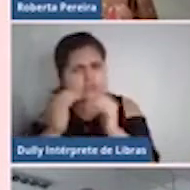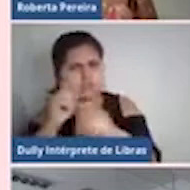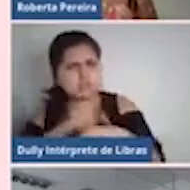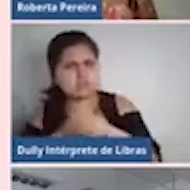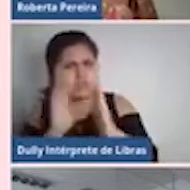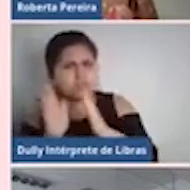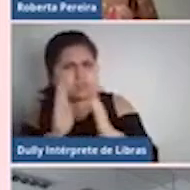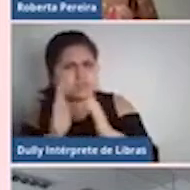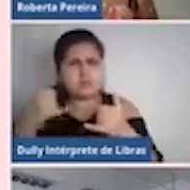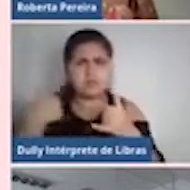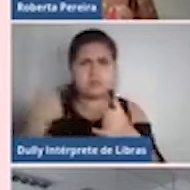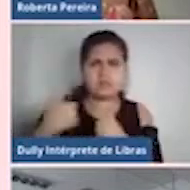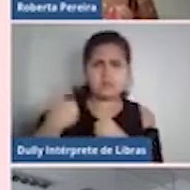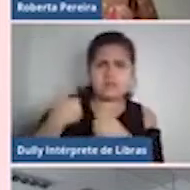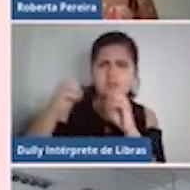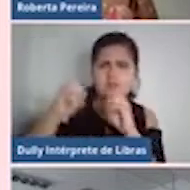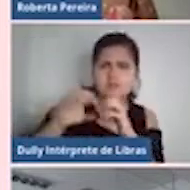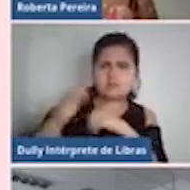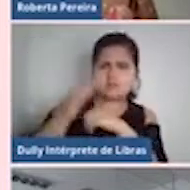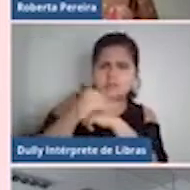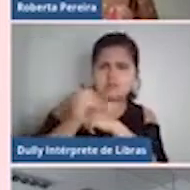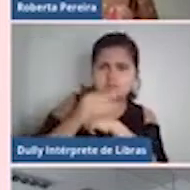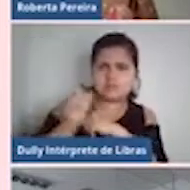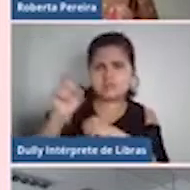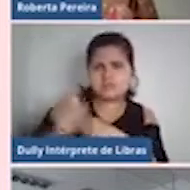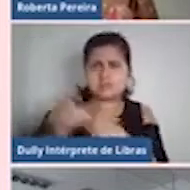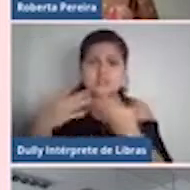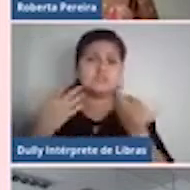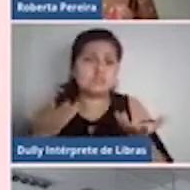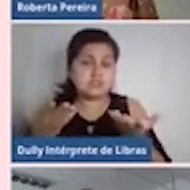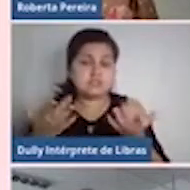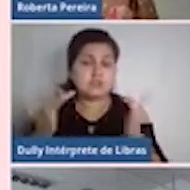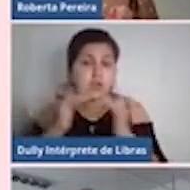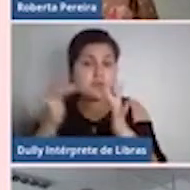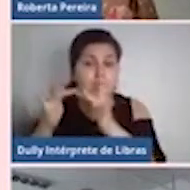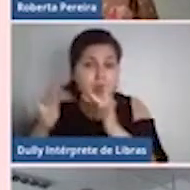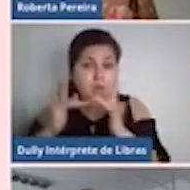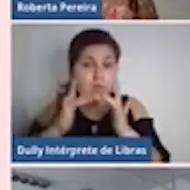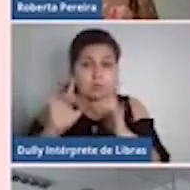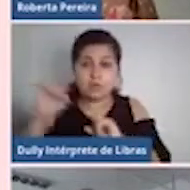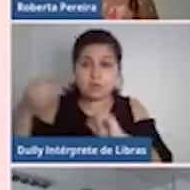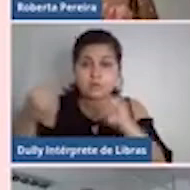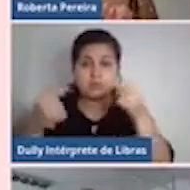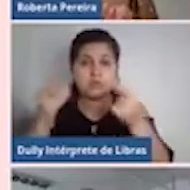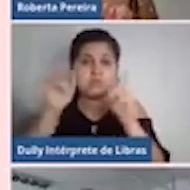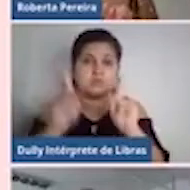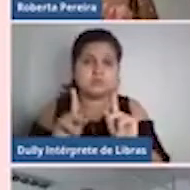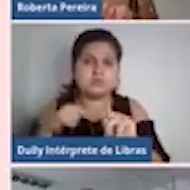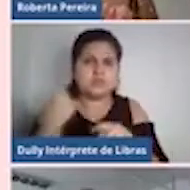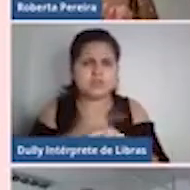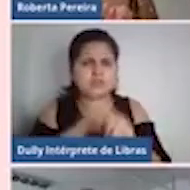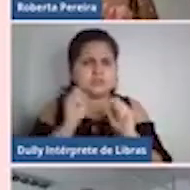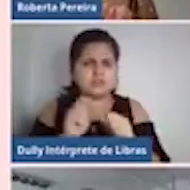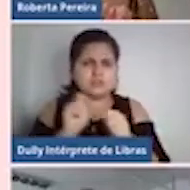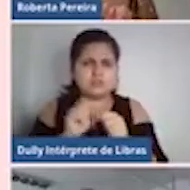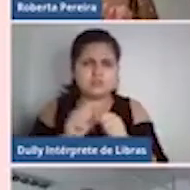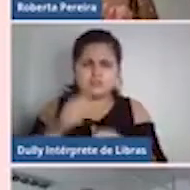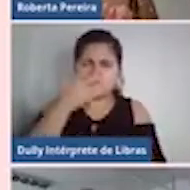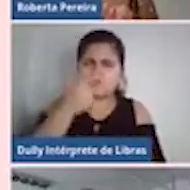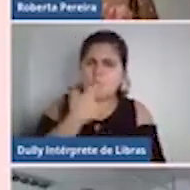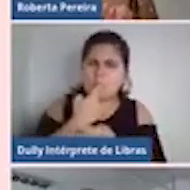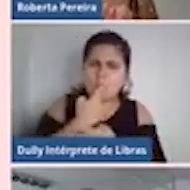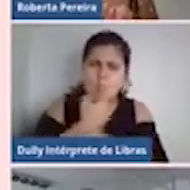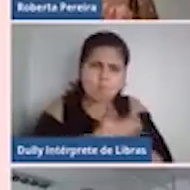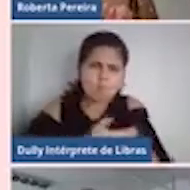que idade eu ensino a ser gentil e a conviver com os outros, né, então que a gente possa fazer isso desde que as crianças